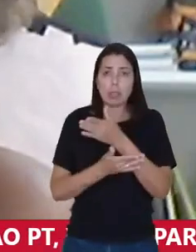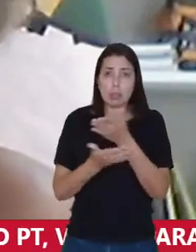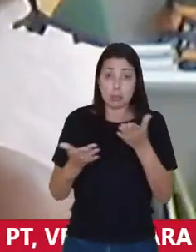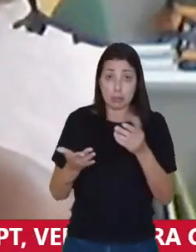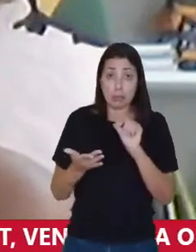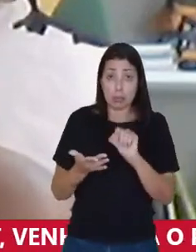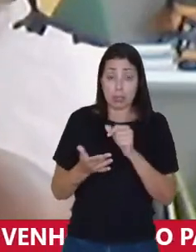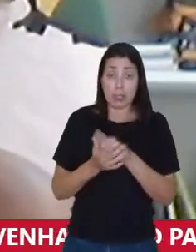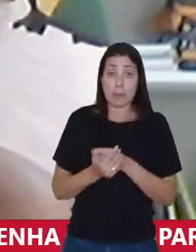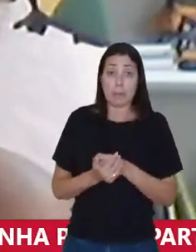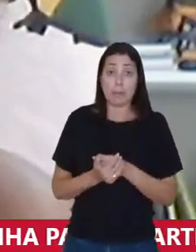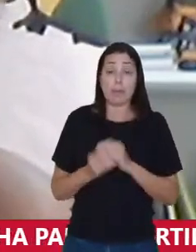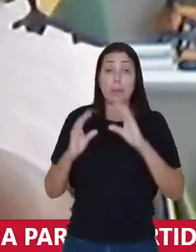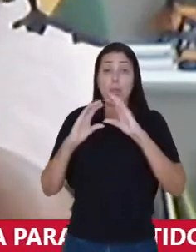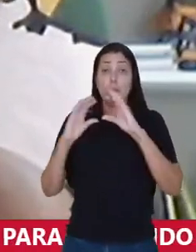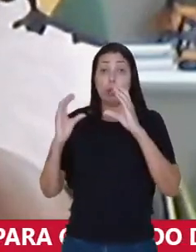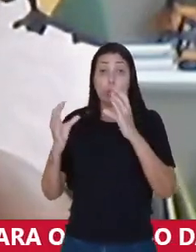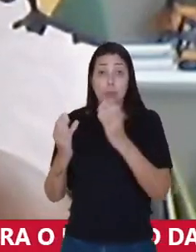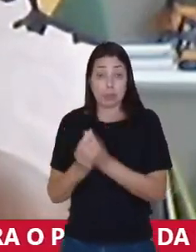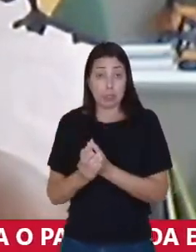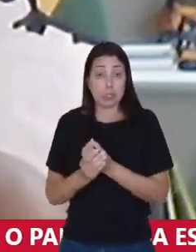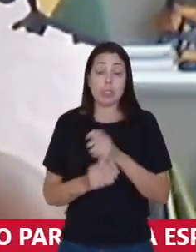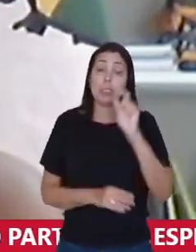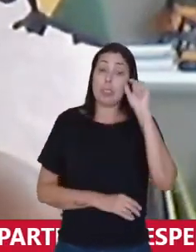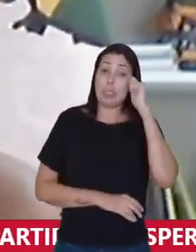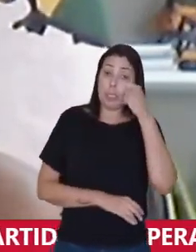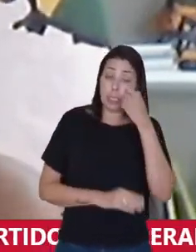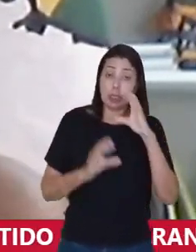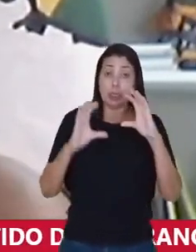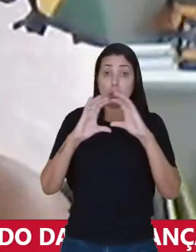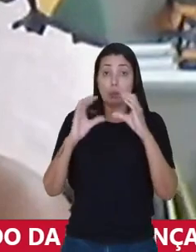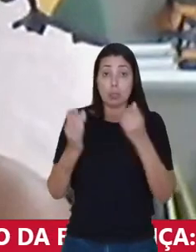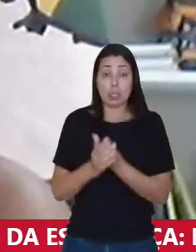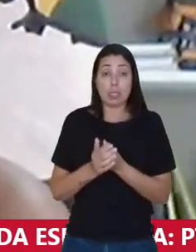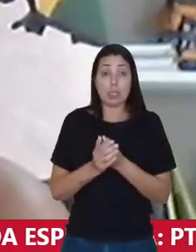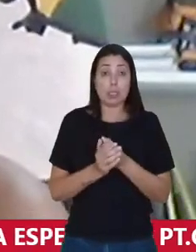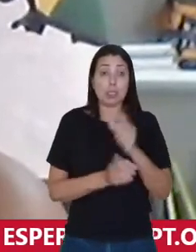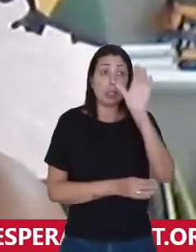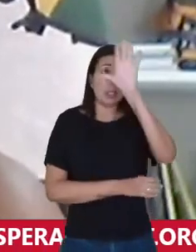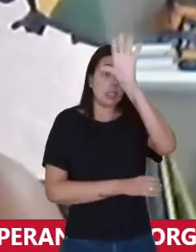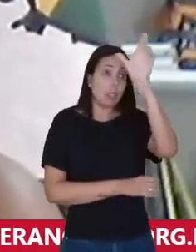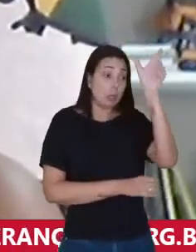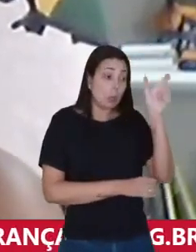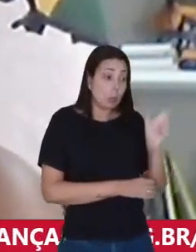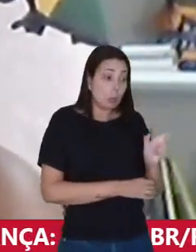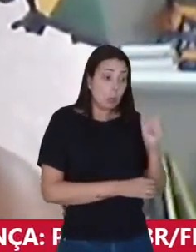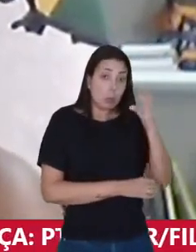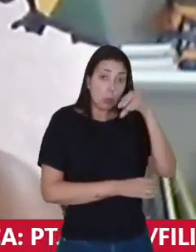elas as comunidades negras, as comunidades quilombolas, estejam elas